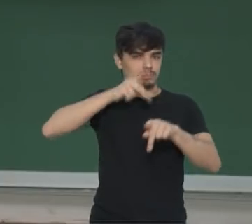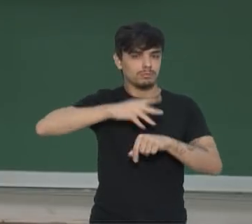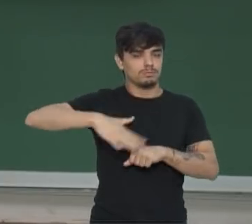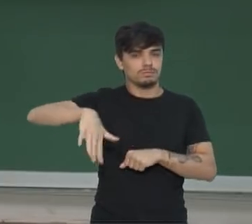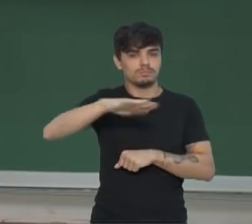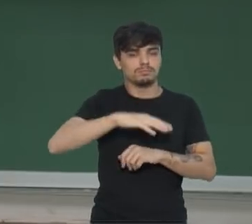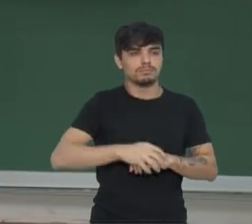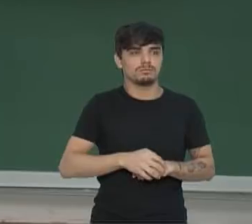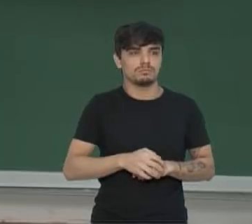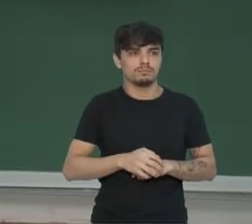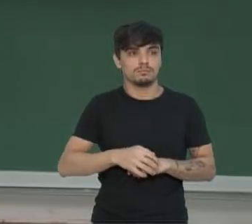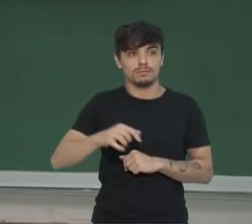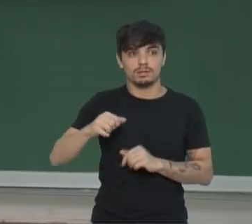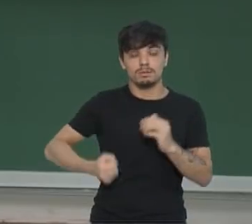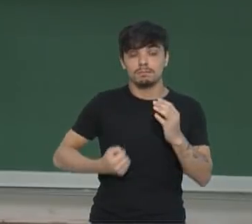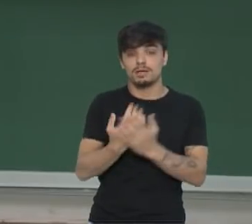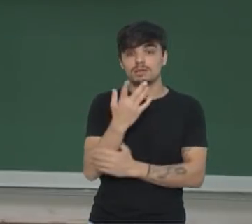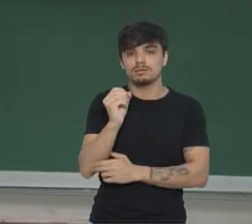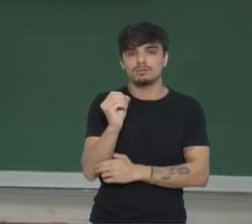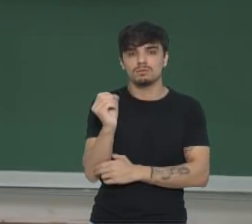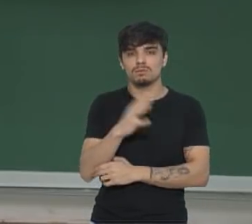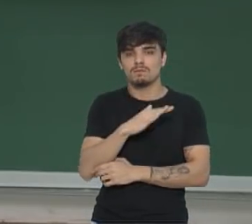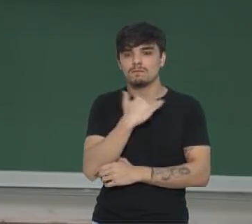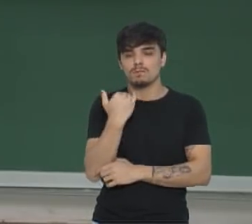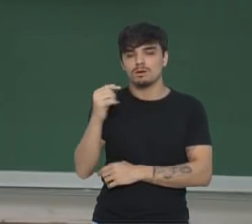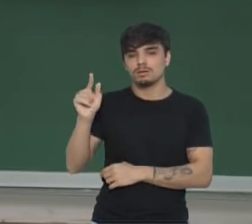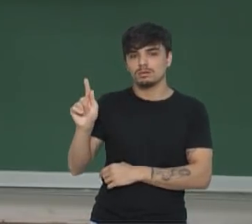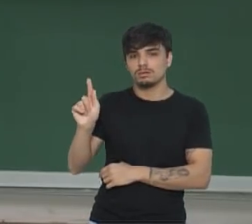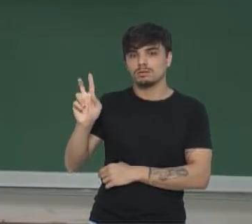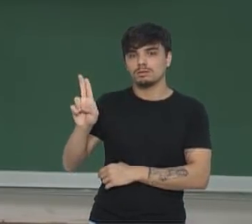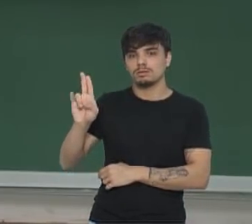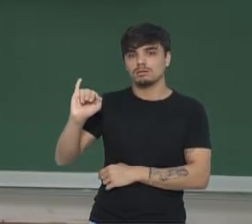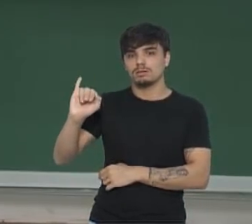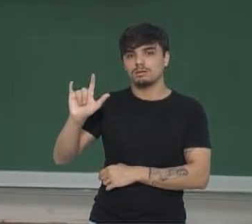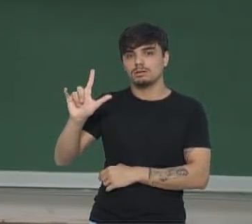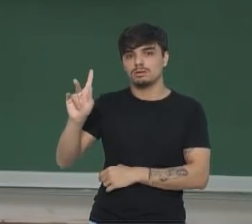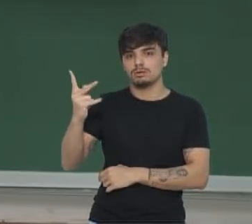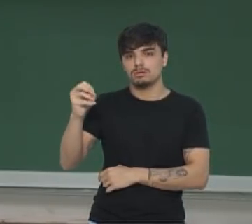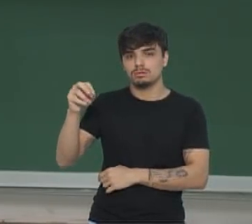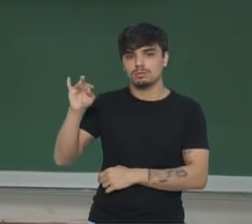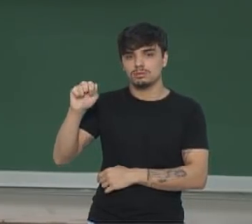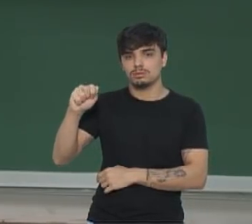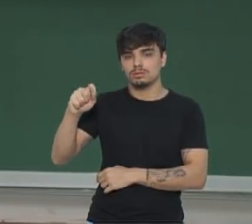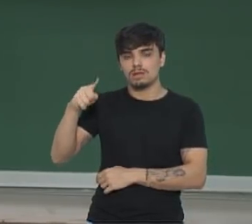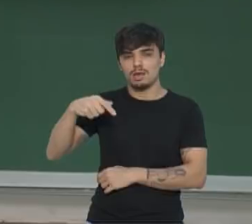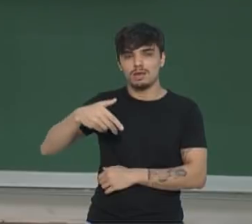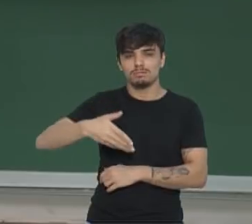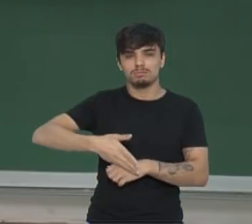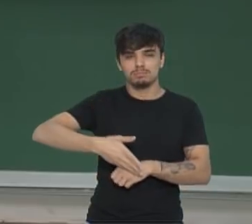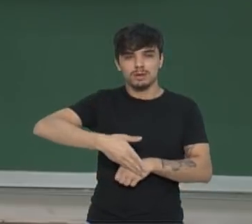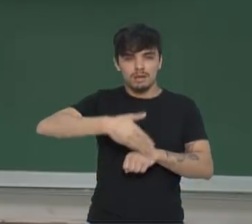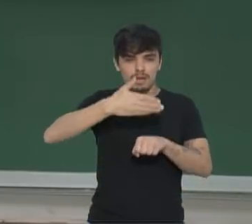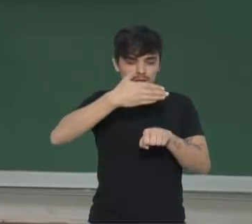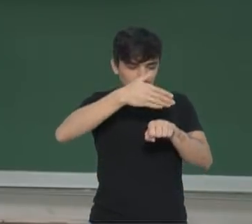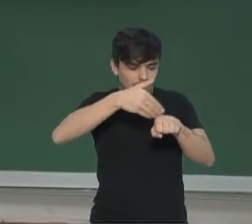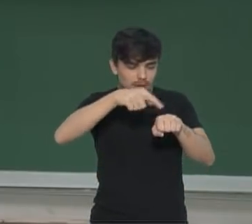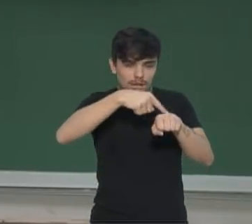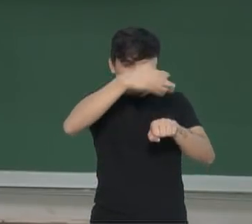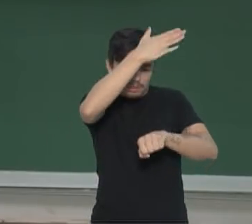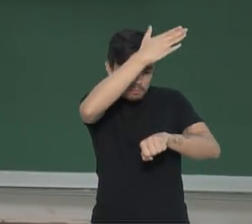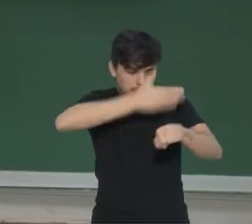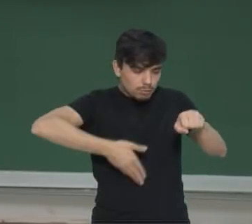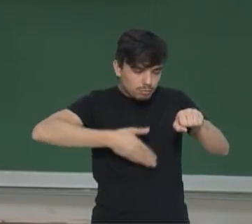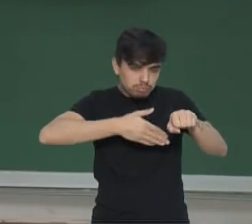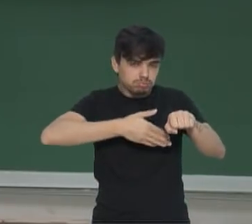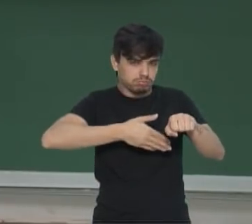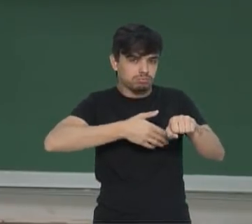de matar chamado guilhotina, o qual é uma grande lâmina que desce de uma grande altura e corta rapidamente a